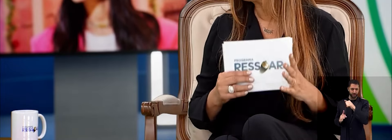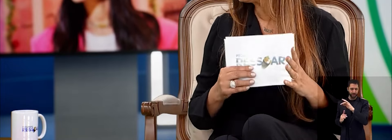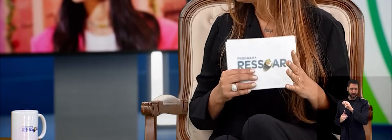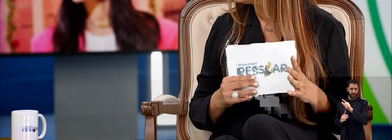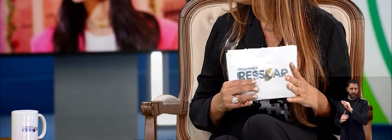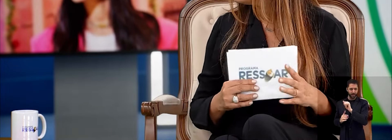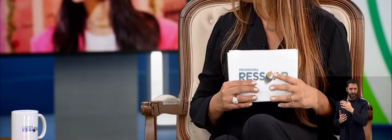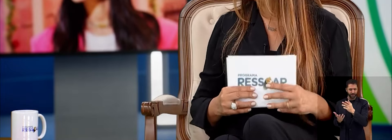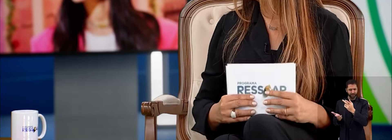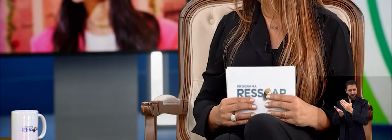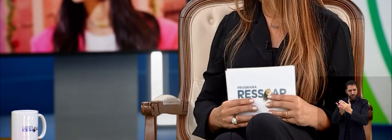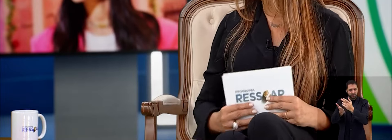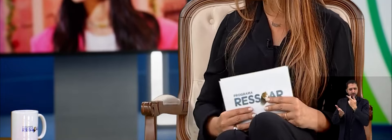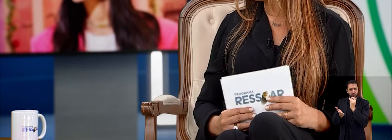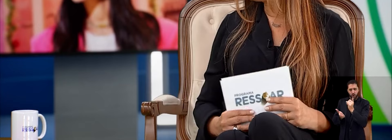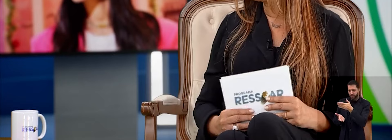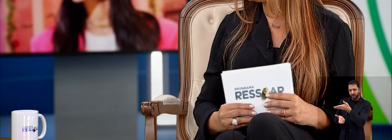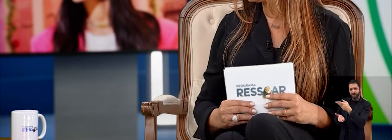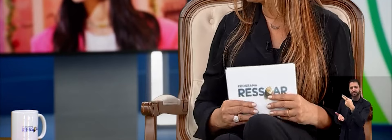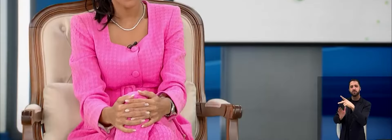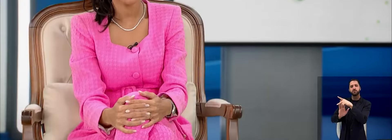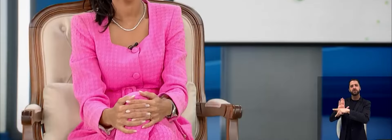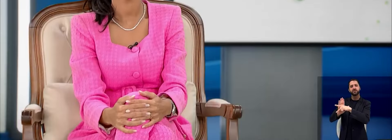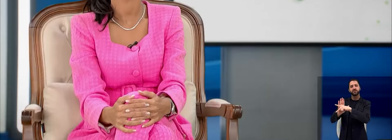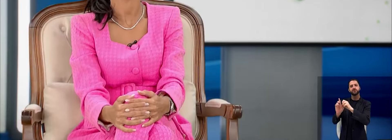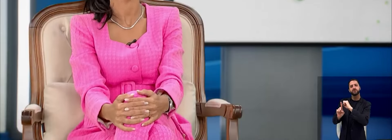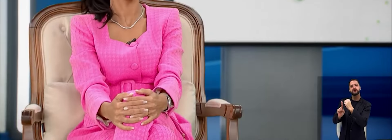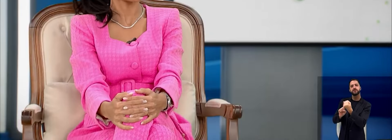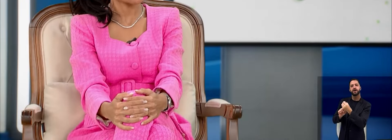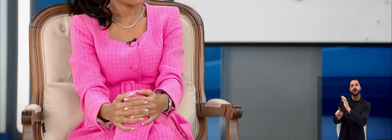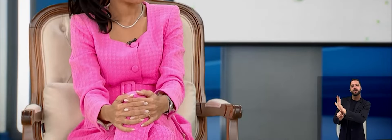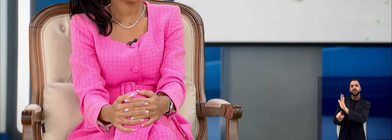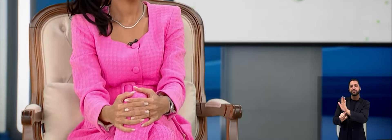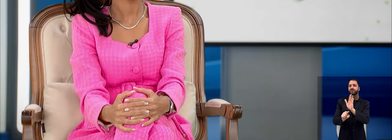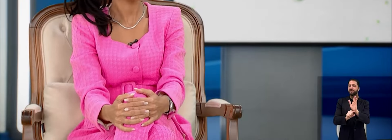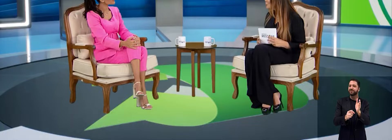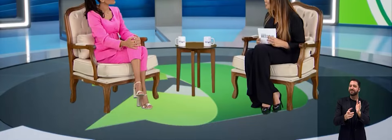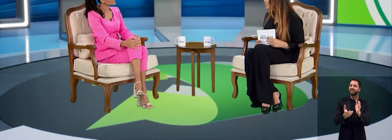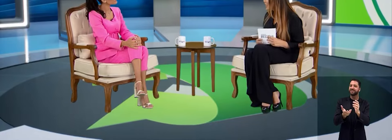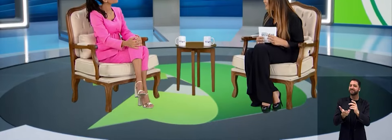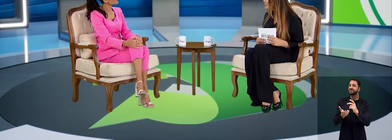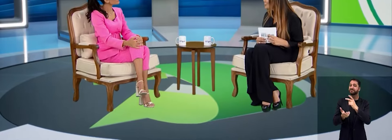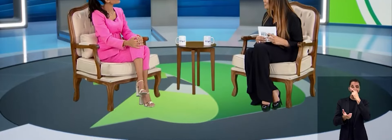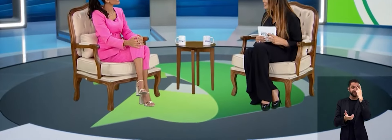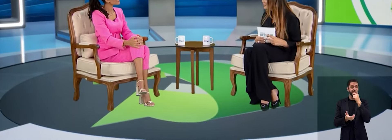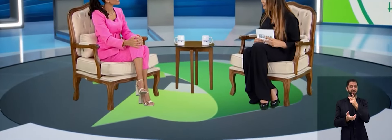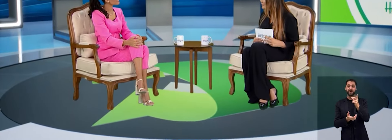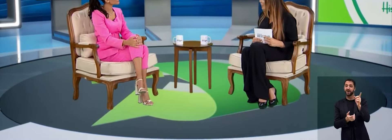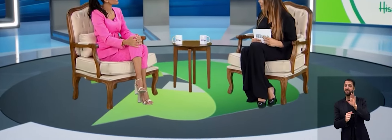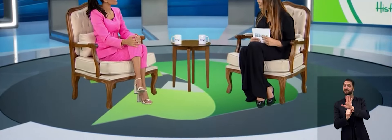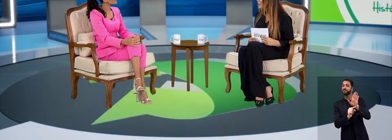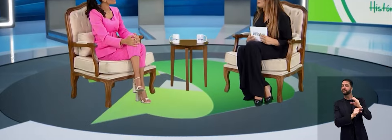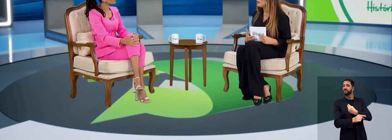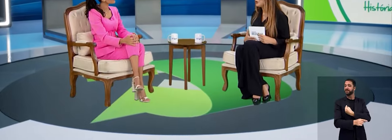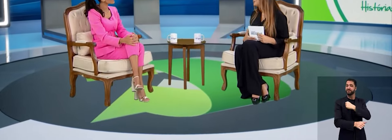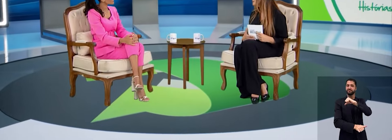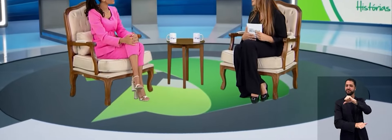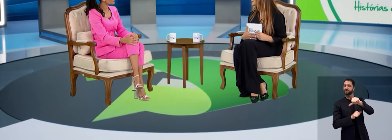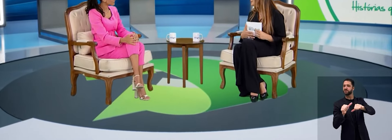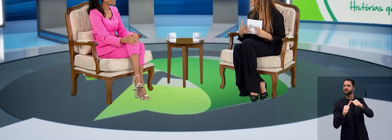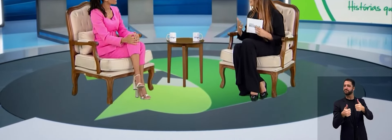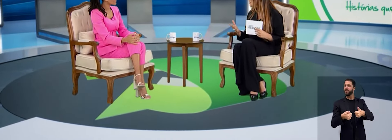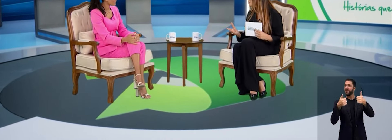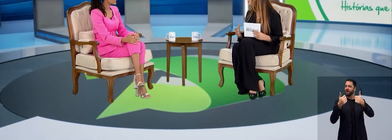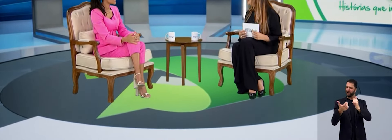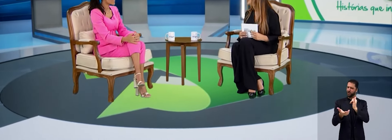negócios, você também criou o Instituto Natália Beauty, né, que eu quero que você fale dos projetos sociais que você tem lá, da forma que